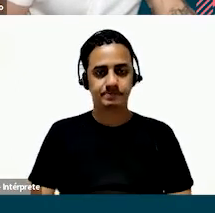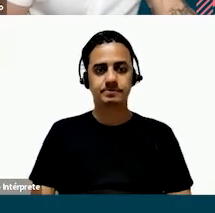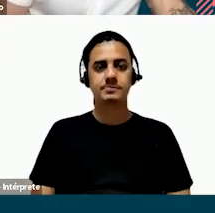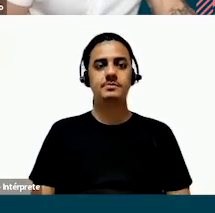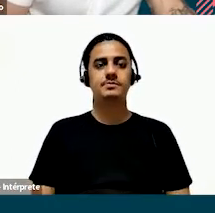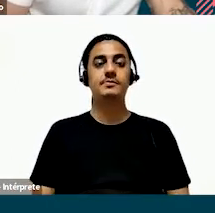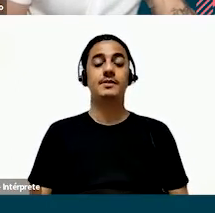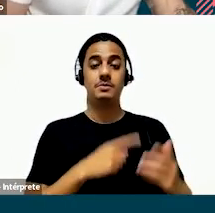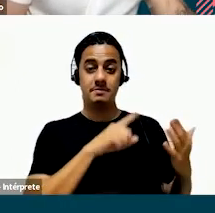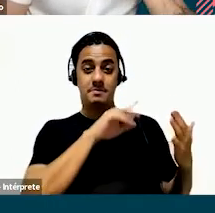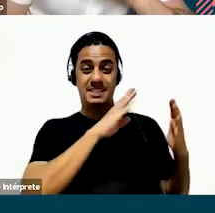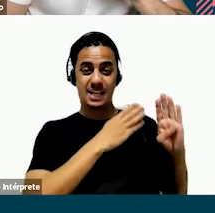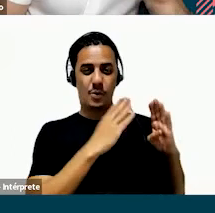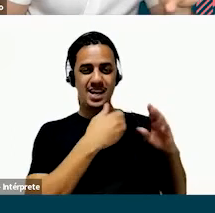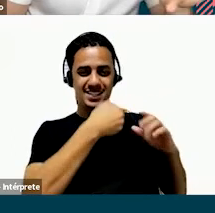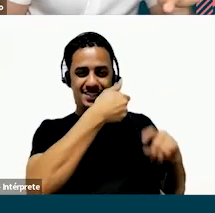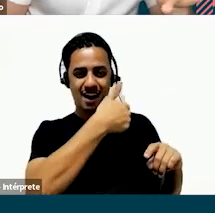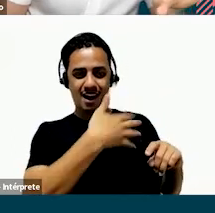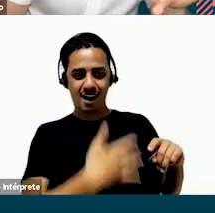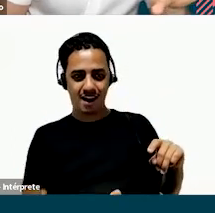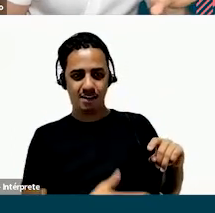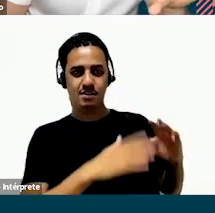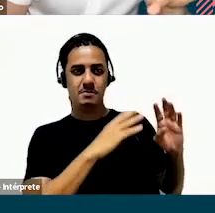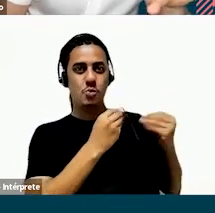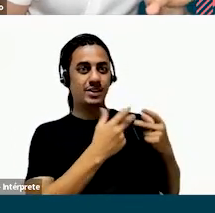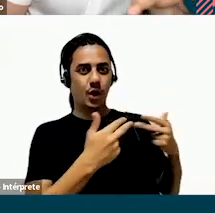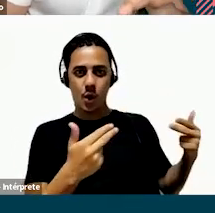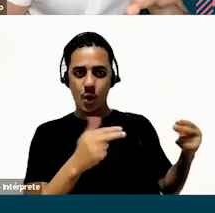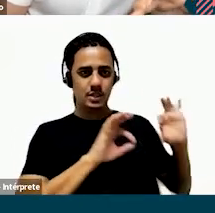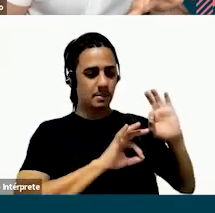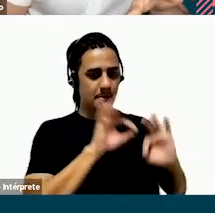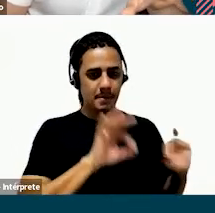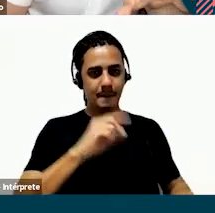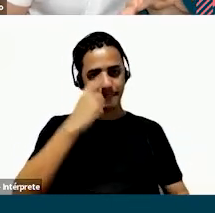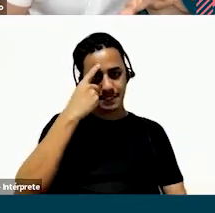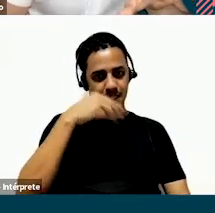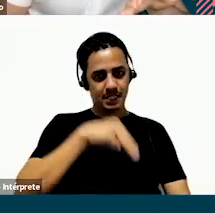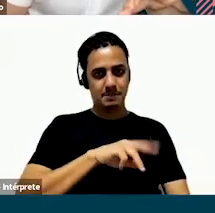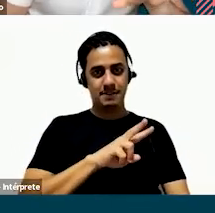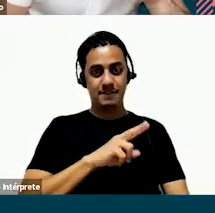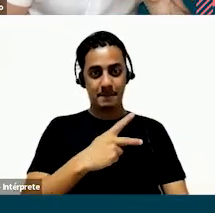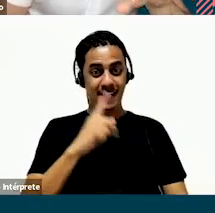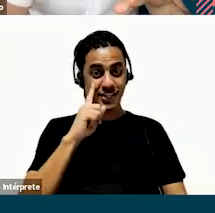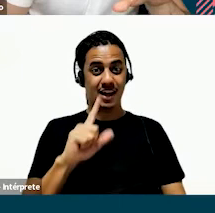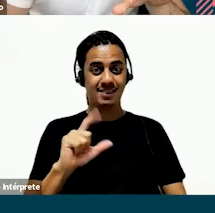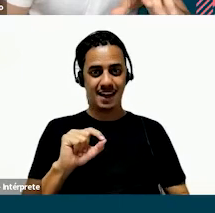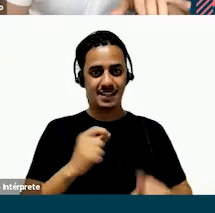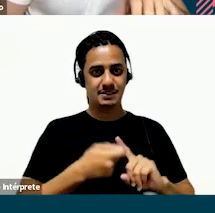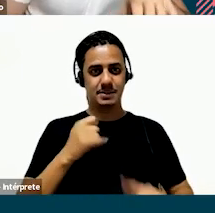E aí a gente saiu desse sequenciador do lado esquerdo, né, bastante funcionalidades, pensando no MVP para o